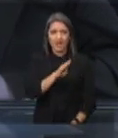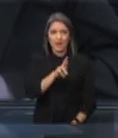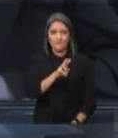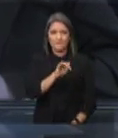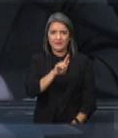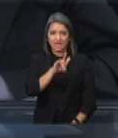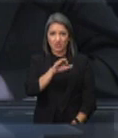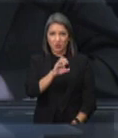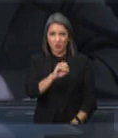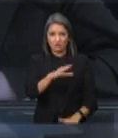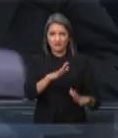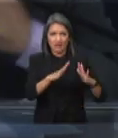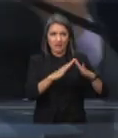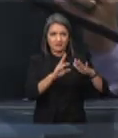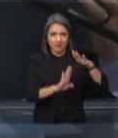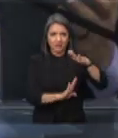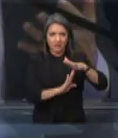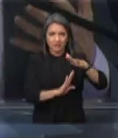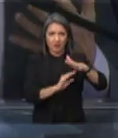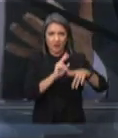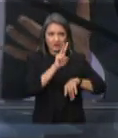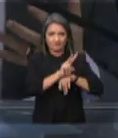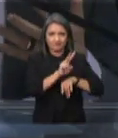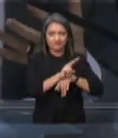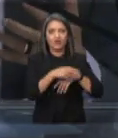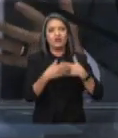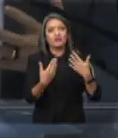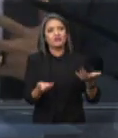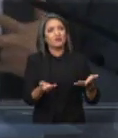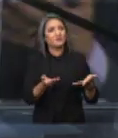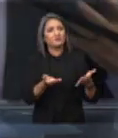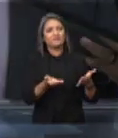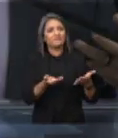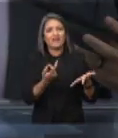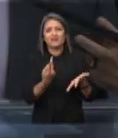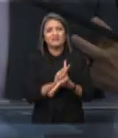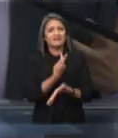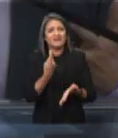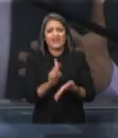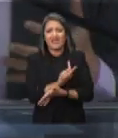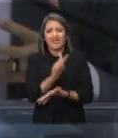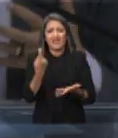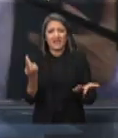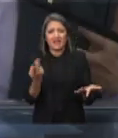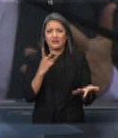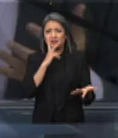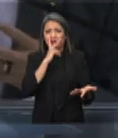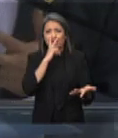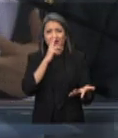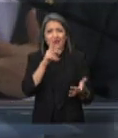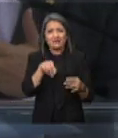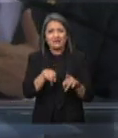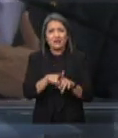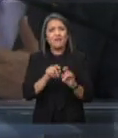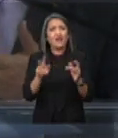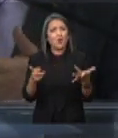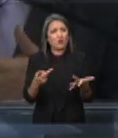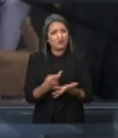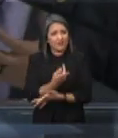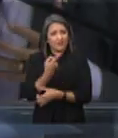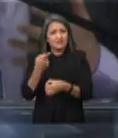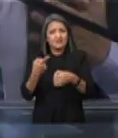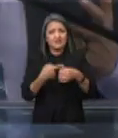inadequados dá impressão de que nós estamos É na mesma situação as grandes cidades brasileiras